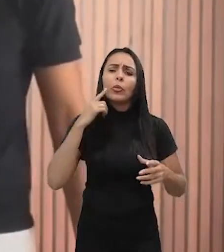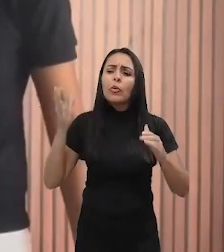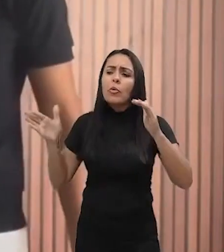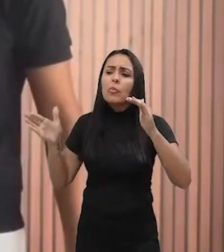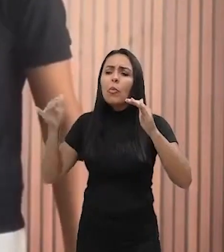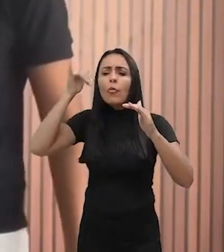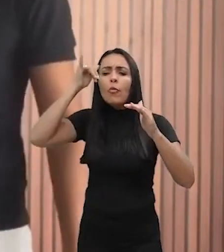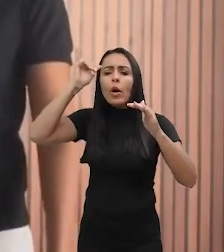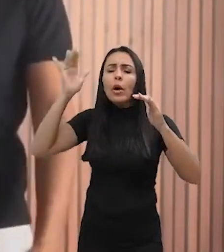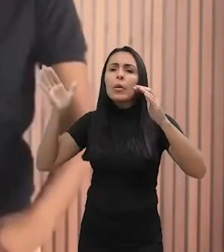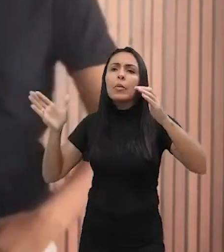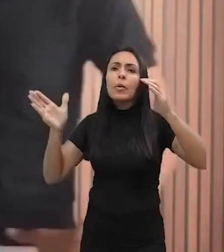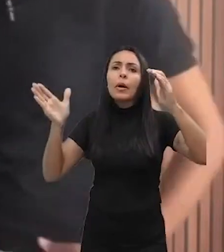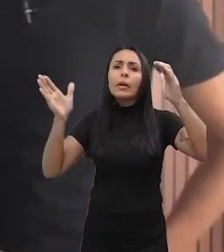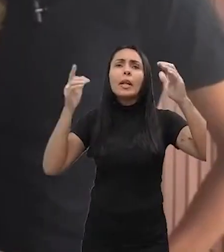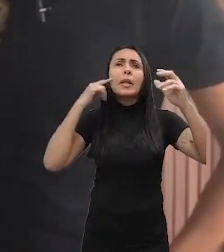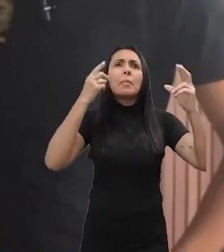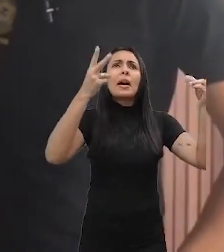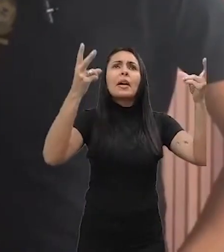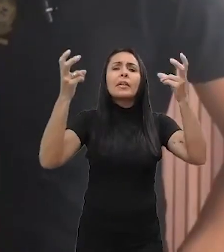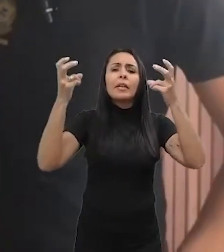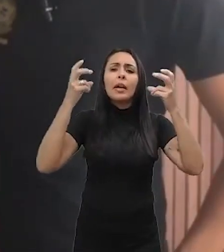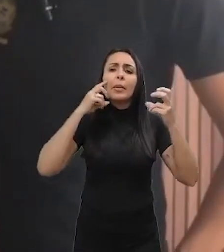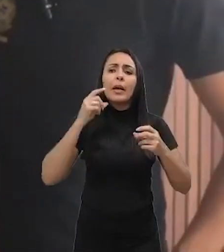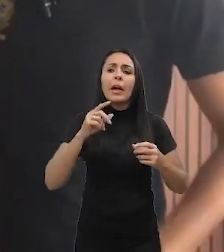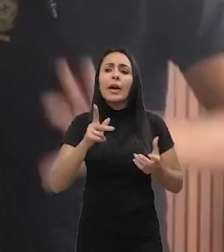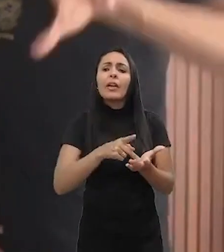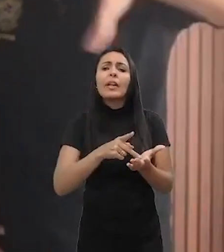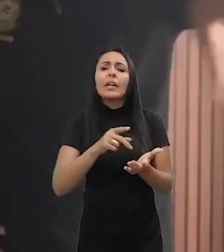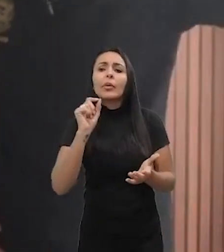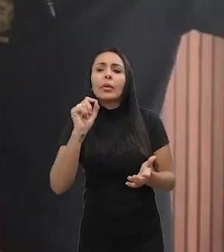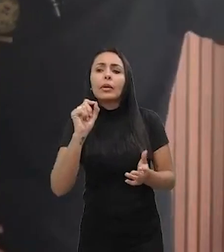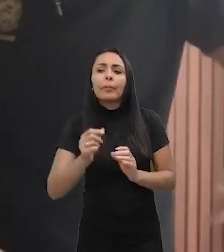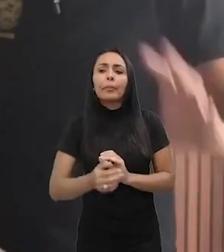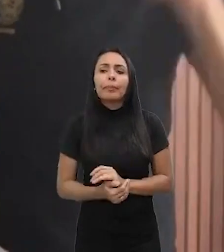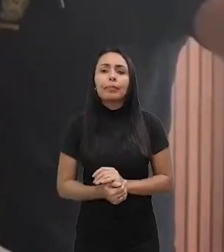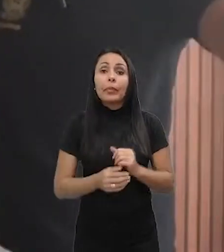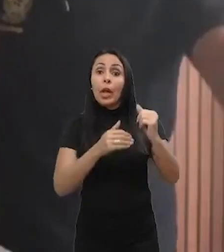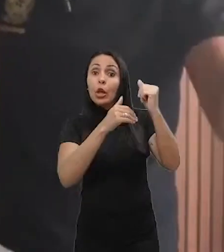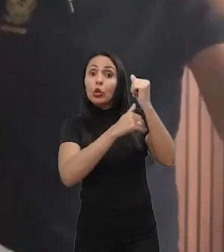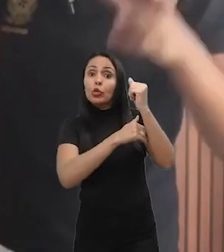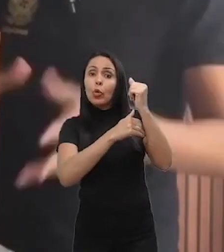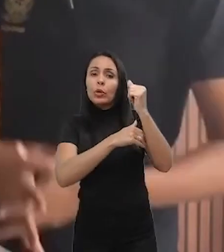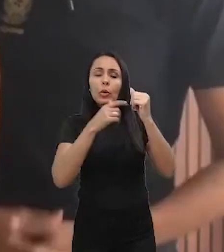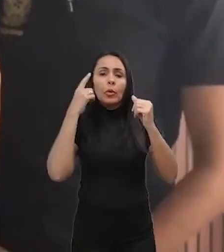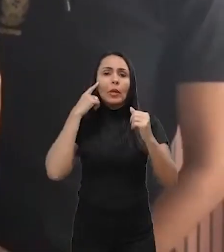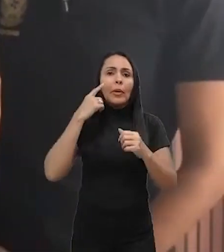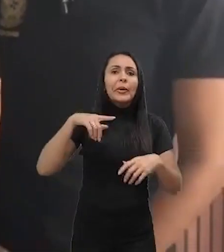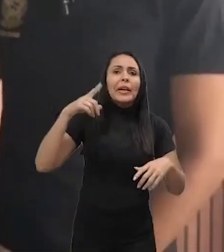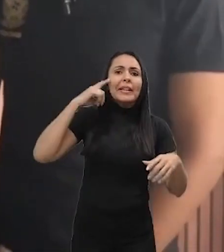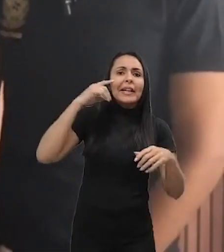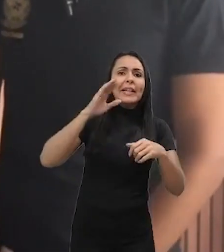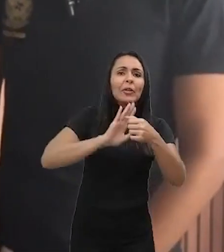boi para voar de um lado para o outro, que a galera percebe, sabe o que na verdade era depois? Ele escondeu o boi de noite,